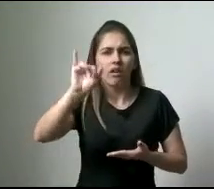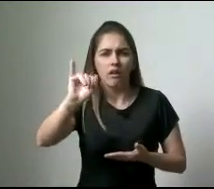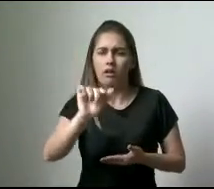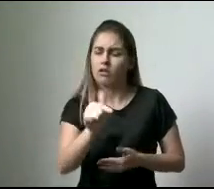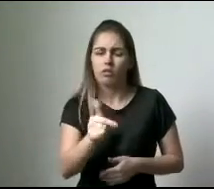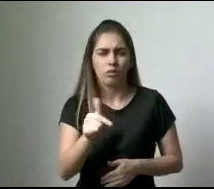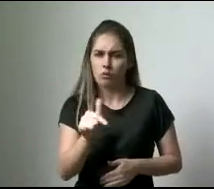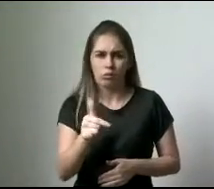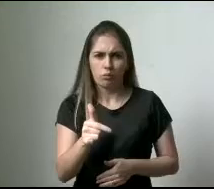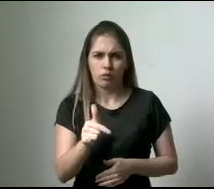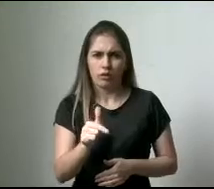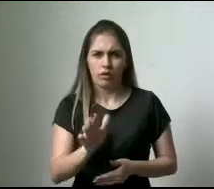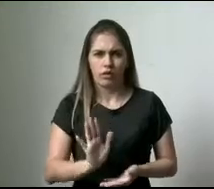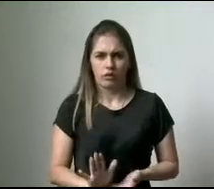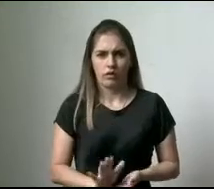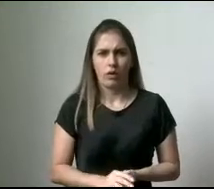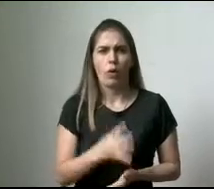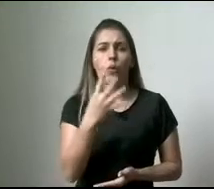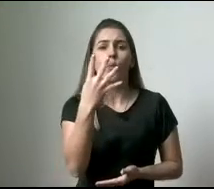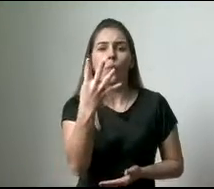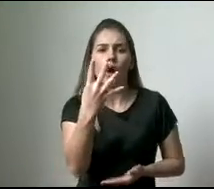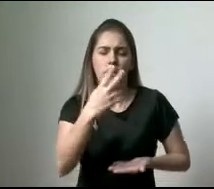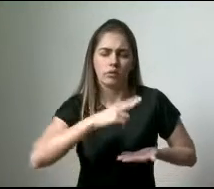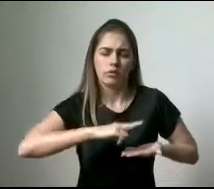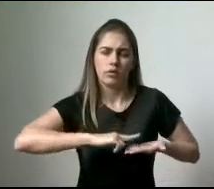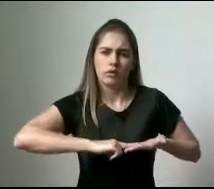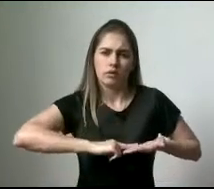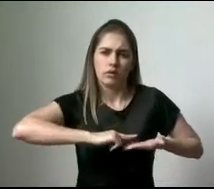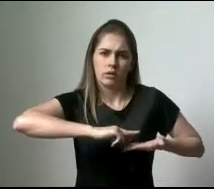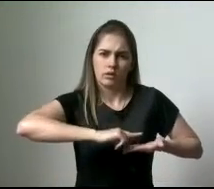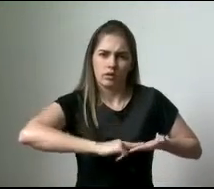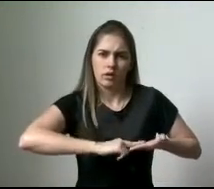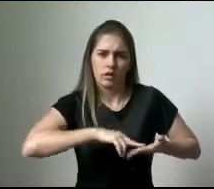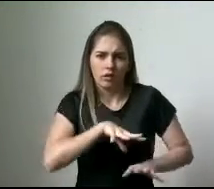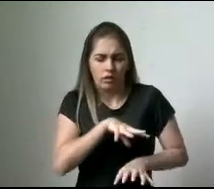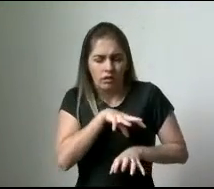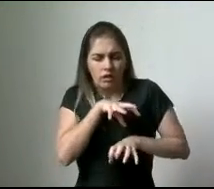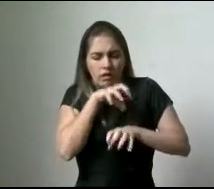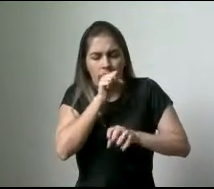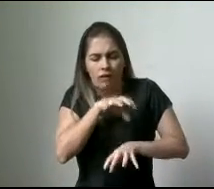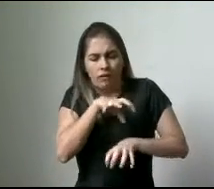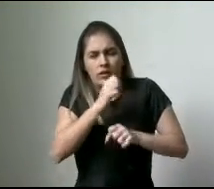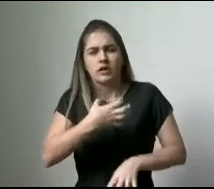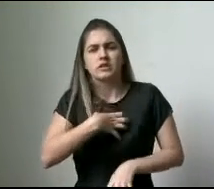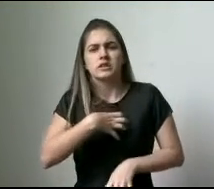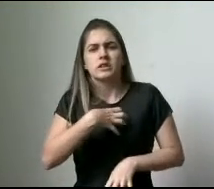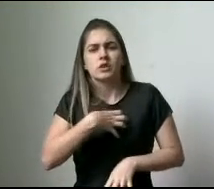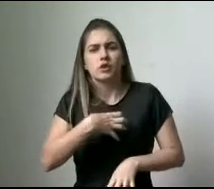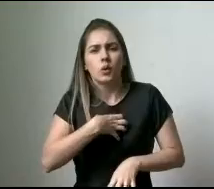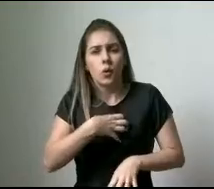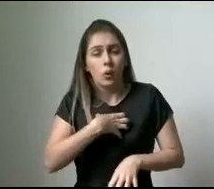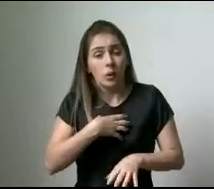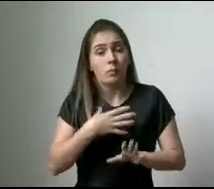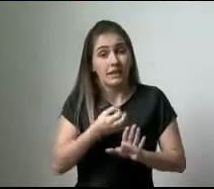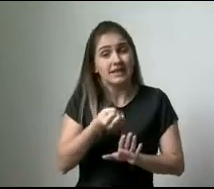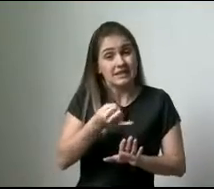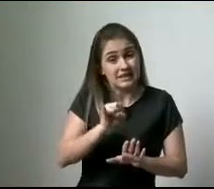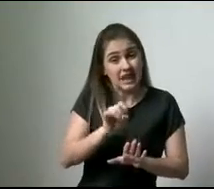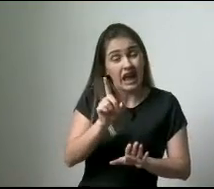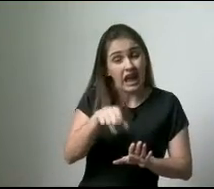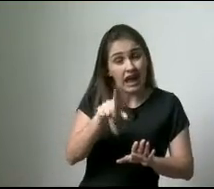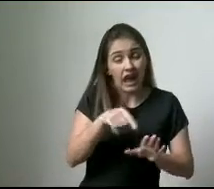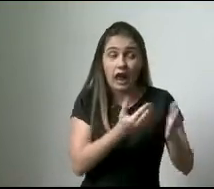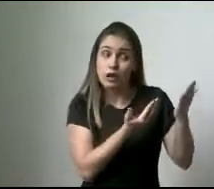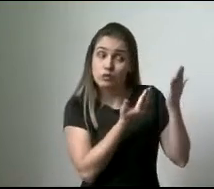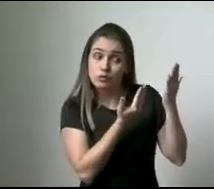temos. Tivemos 4 internações com síndrome respiratória aguda grave. Como cai no critério de